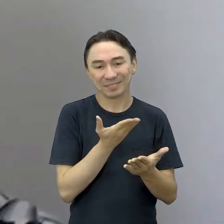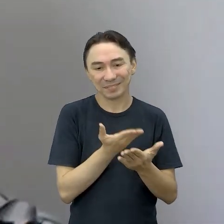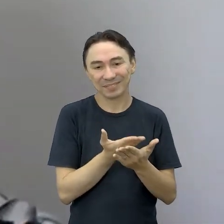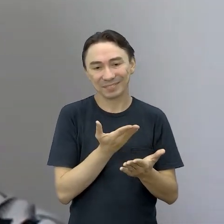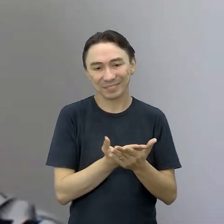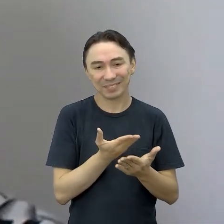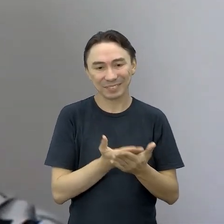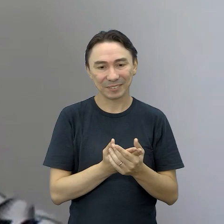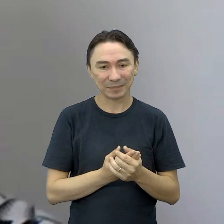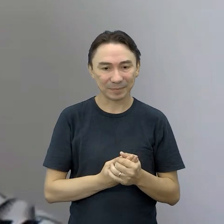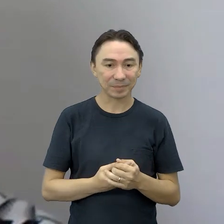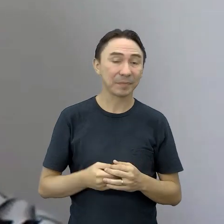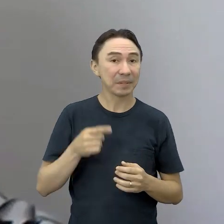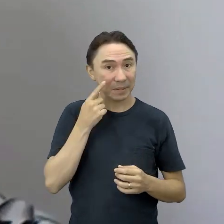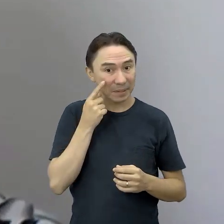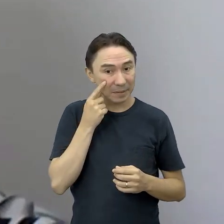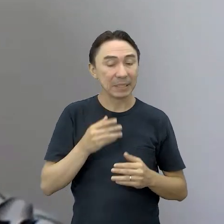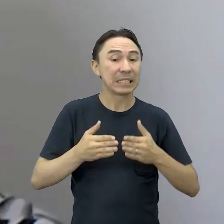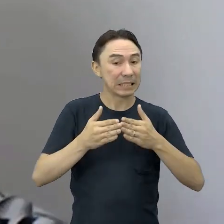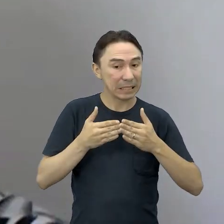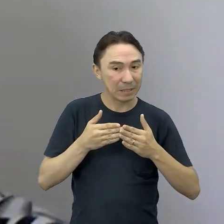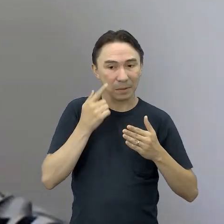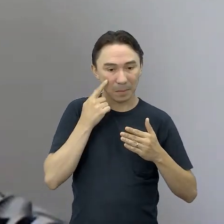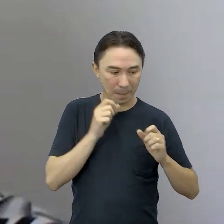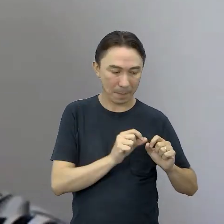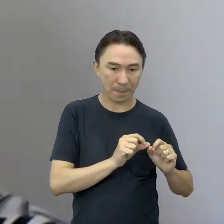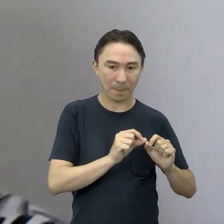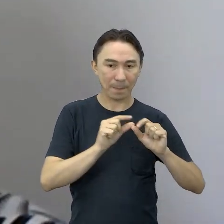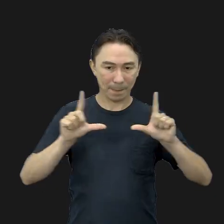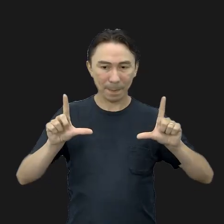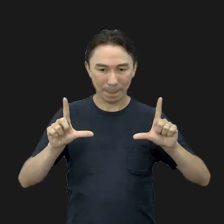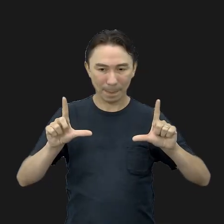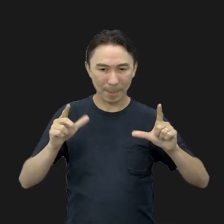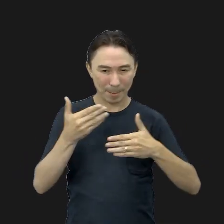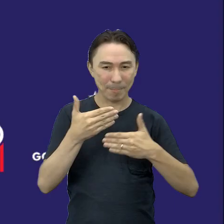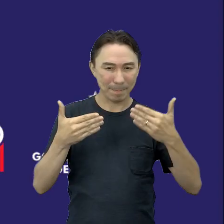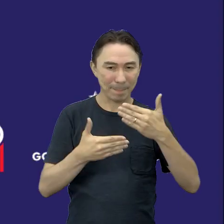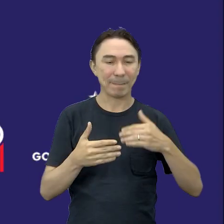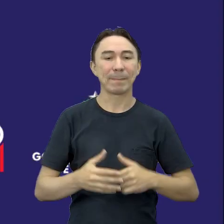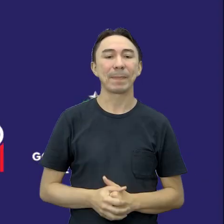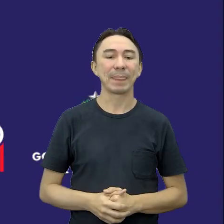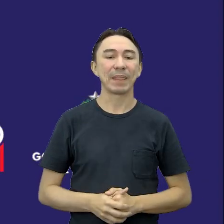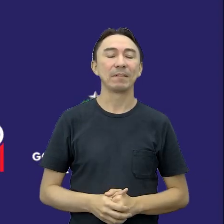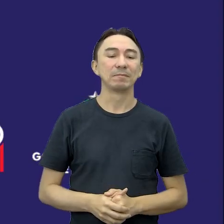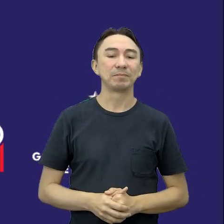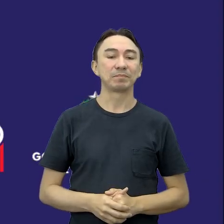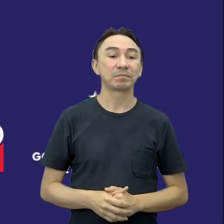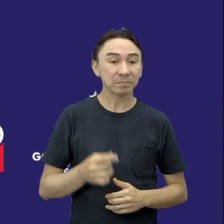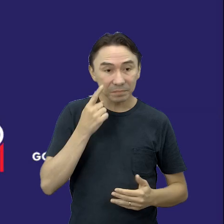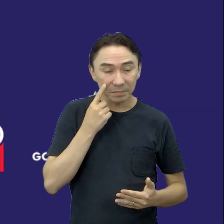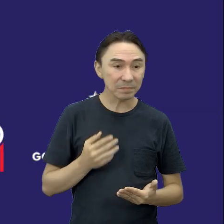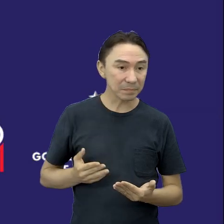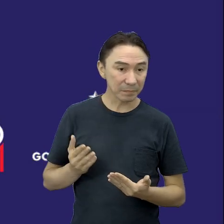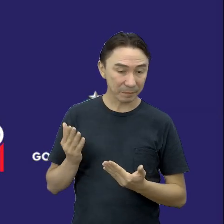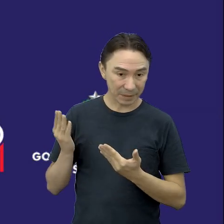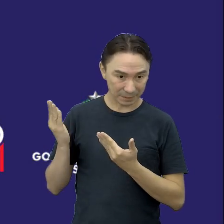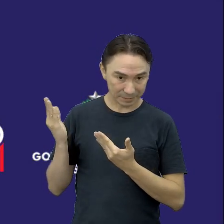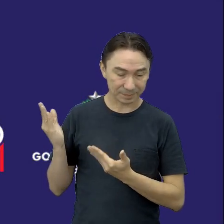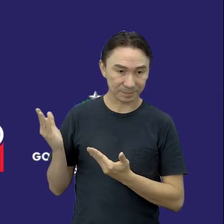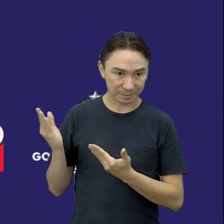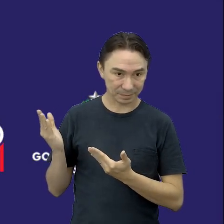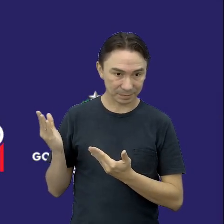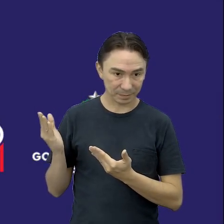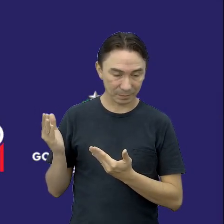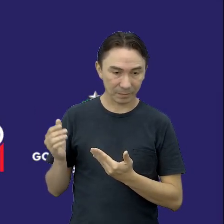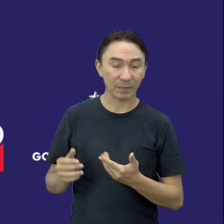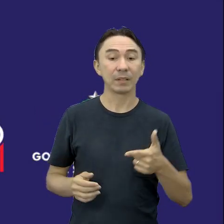vou colocar o PowerPoint para a gente dar início à apresentação, tá? Então, nós estamos